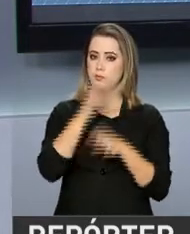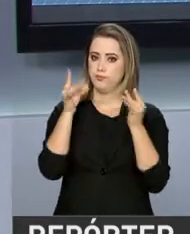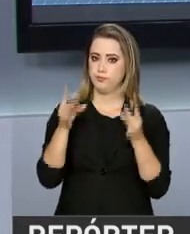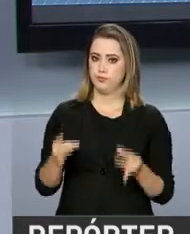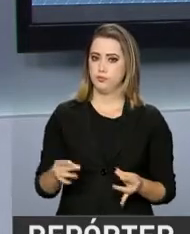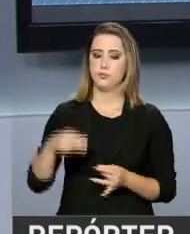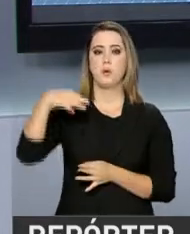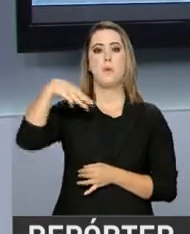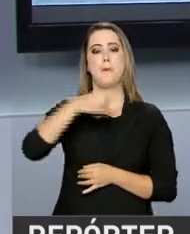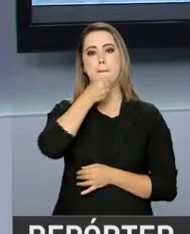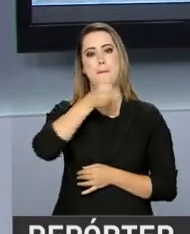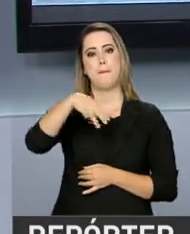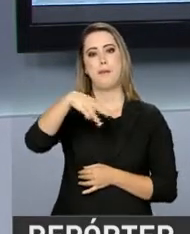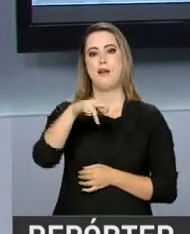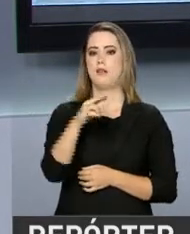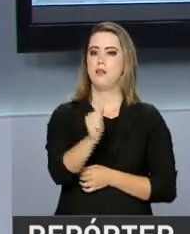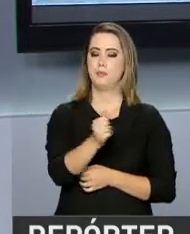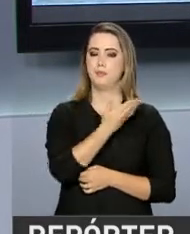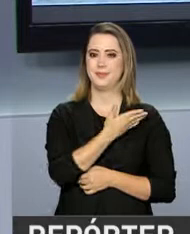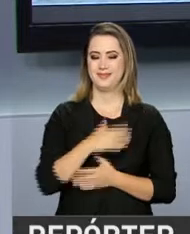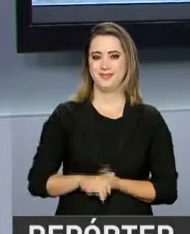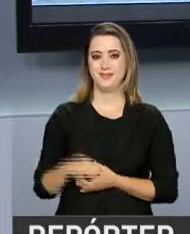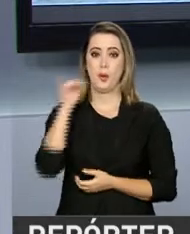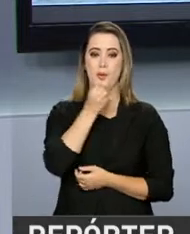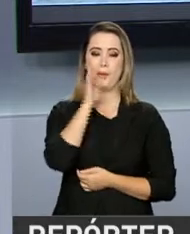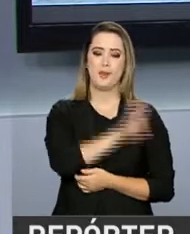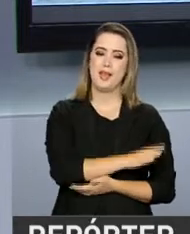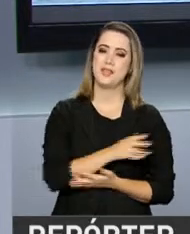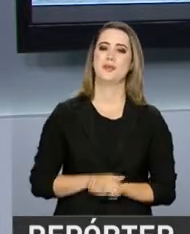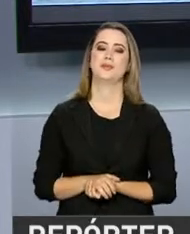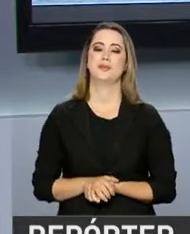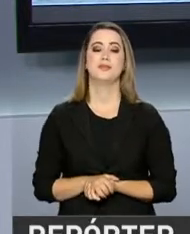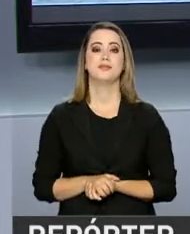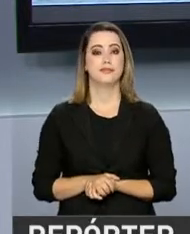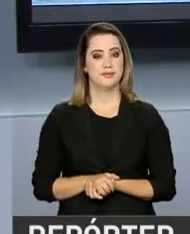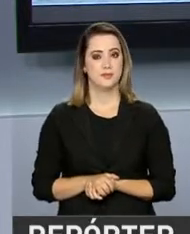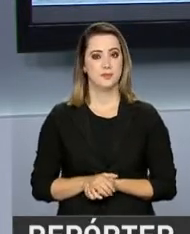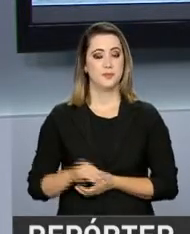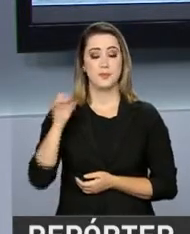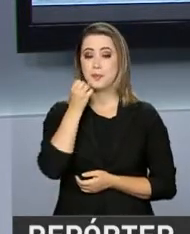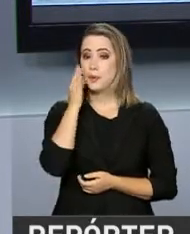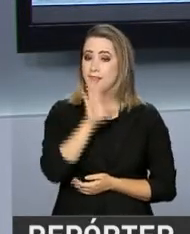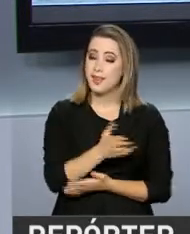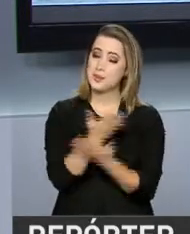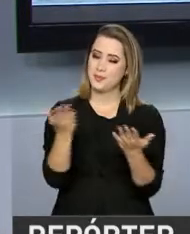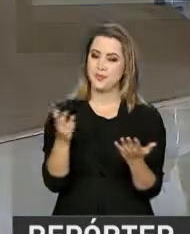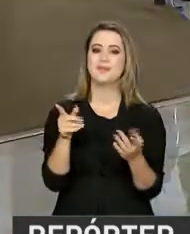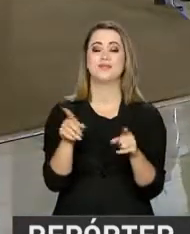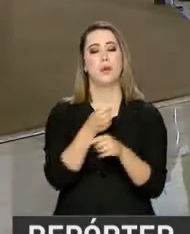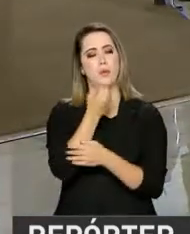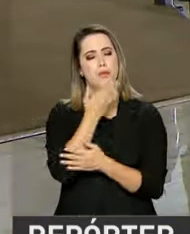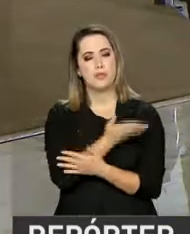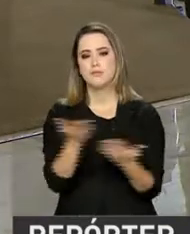ao vivo com a repórter marca no fi olá boa tarde pra vocês boa tarde para você também roberto boa